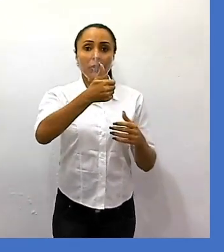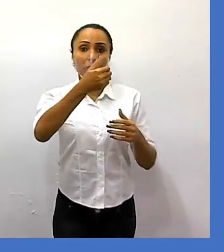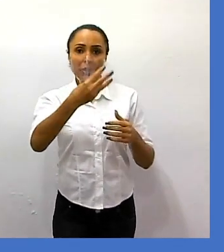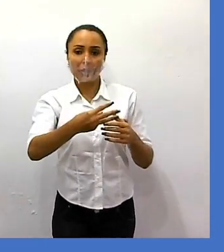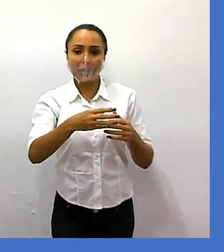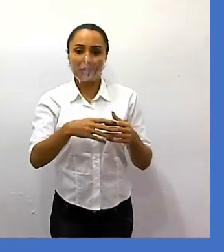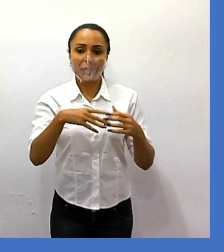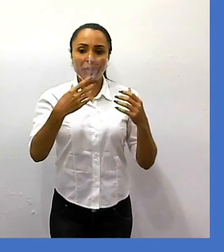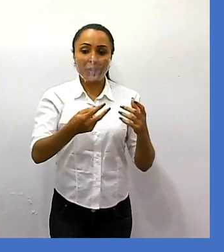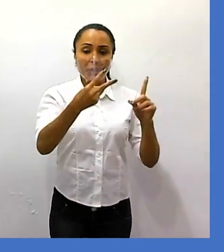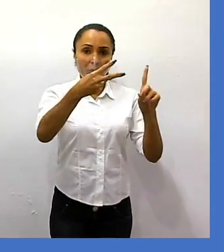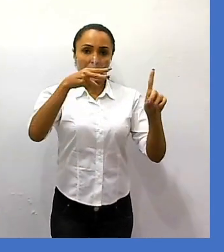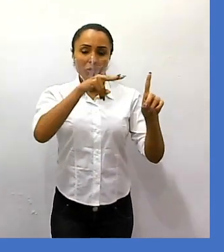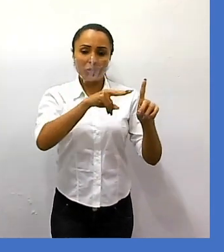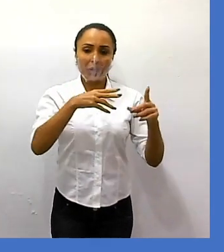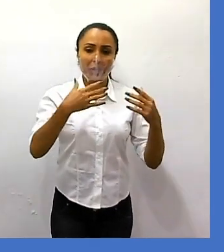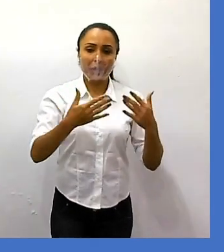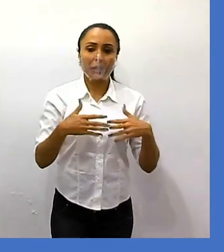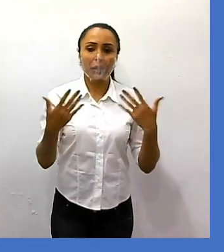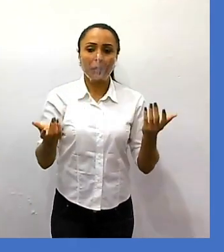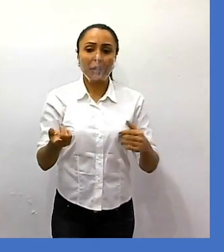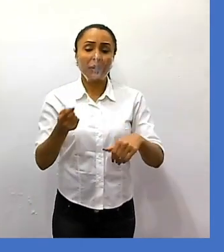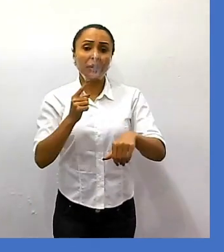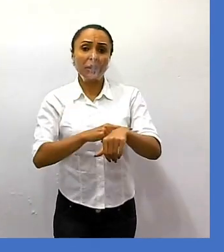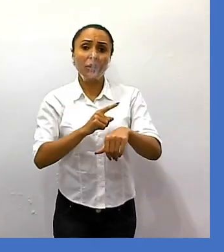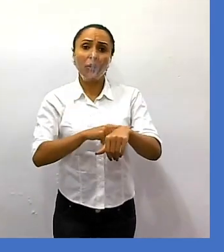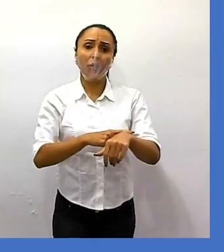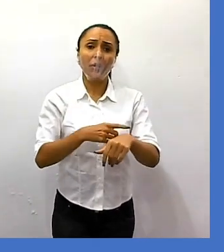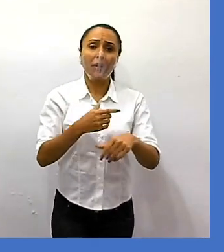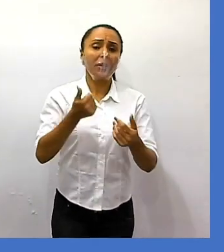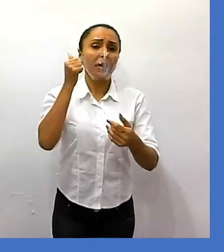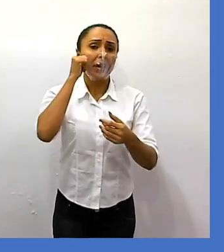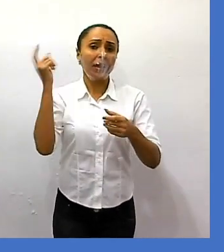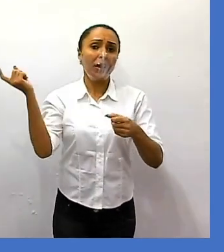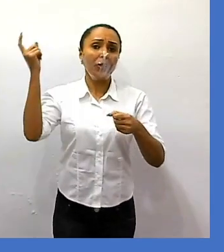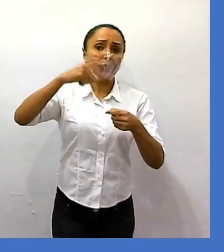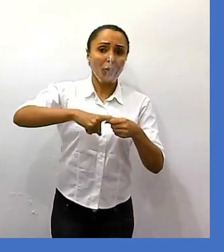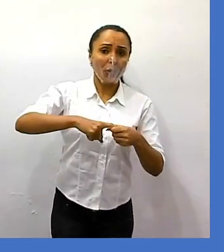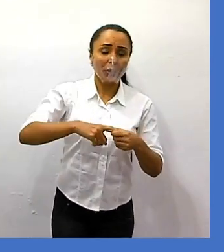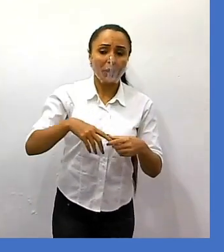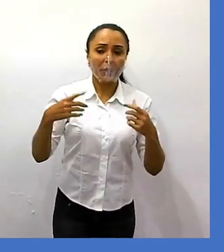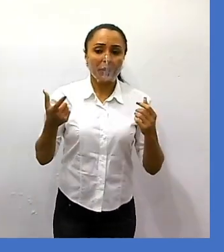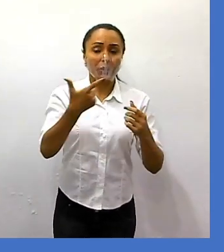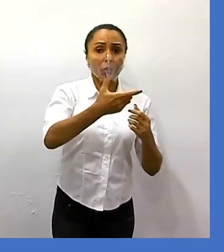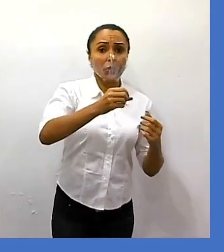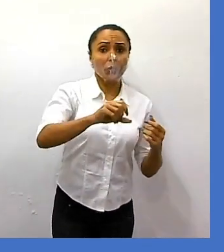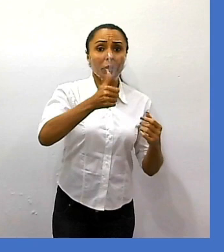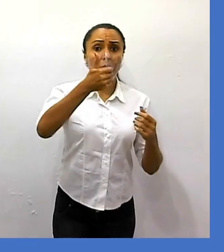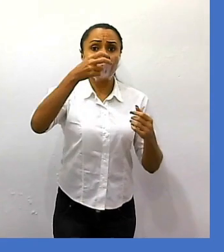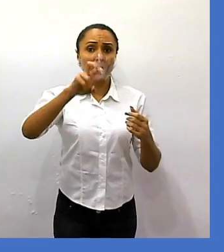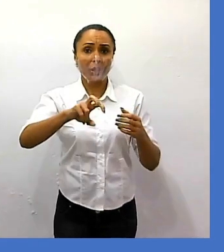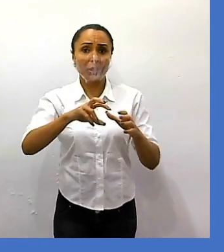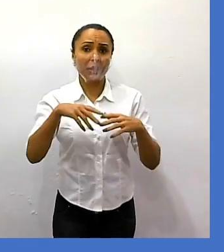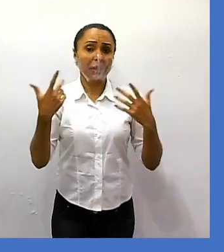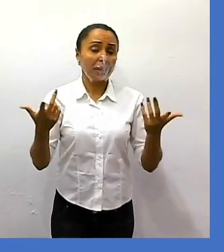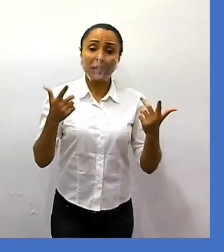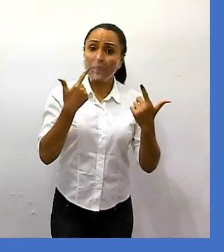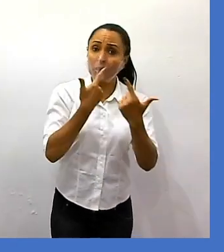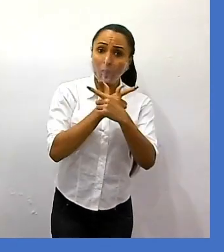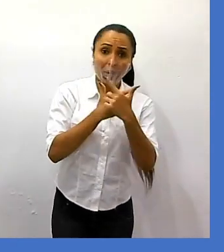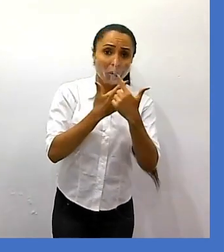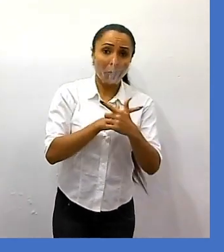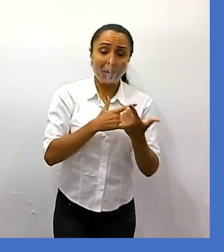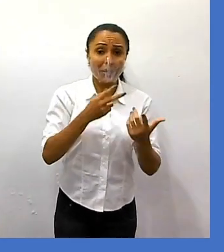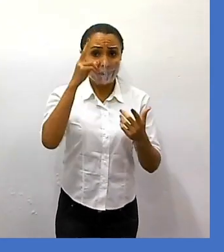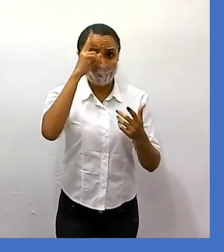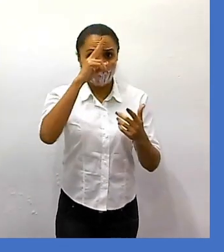também destaca aí para vocês o filme Que Horas Ela Volta, com a grande Regina Casé, de 2015, que não é comédia, já é uma